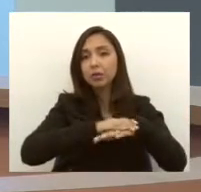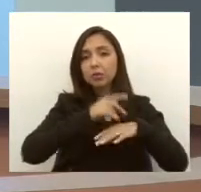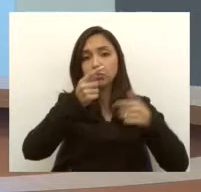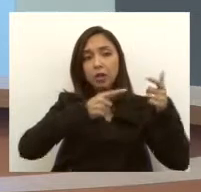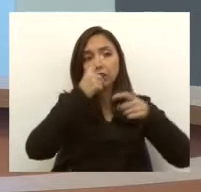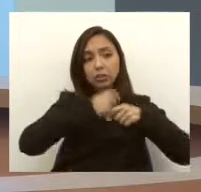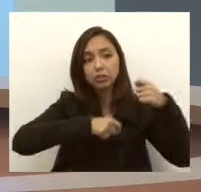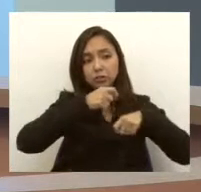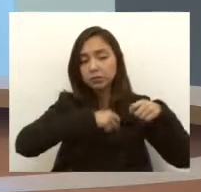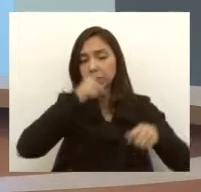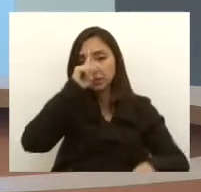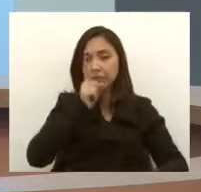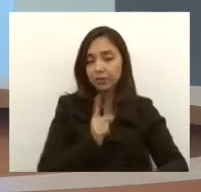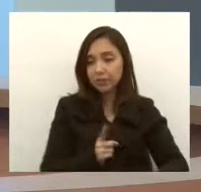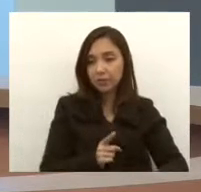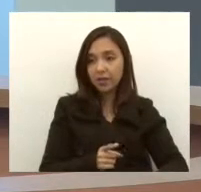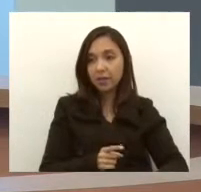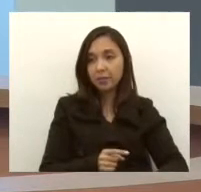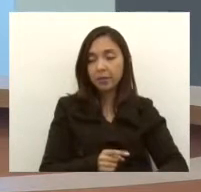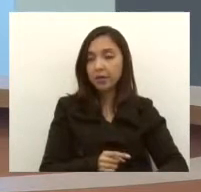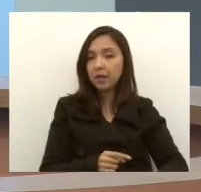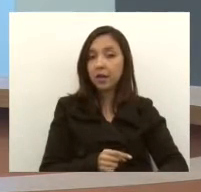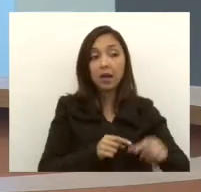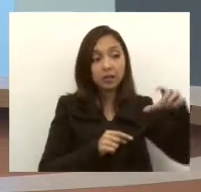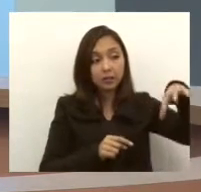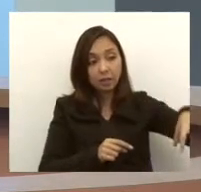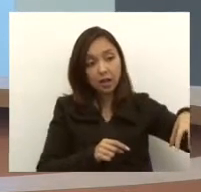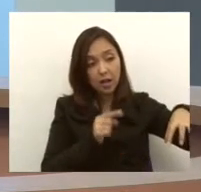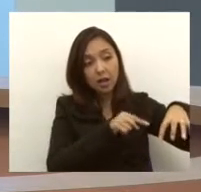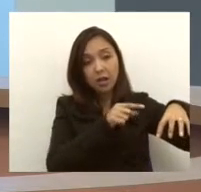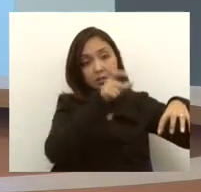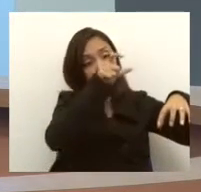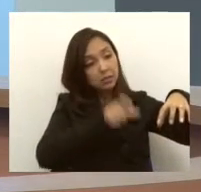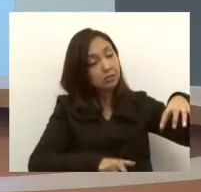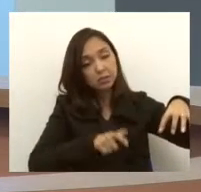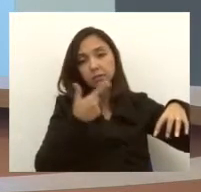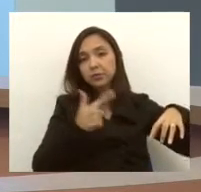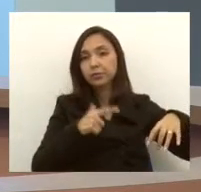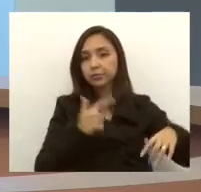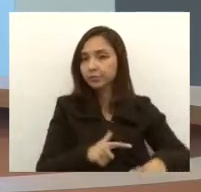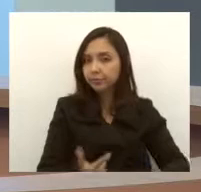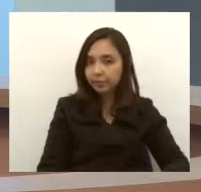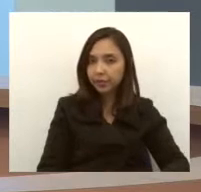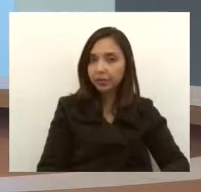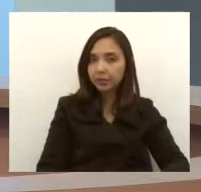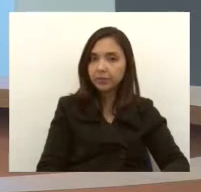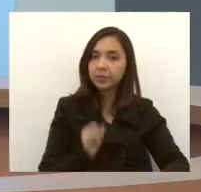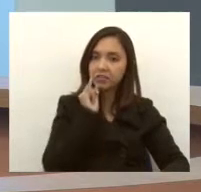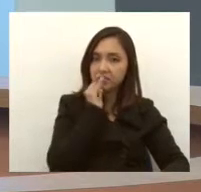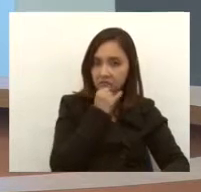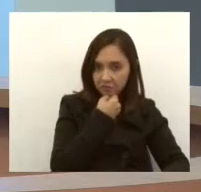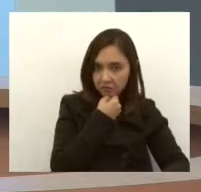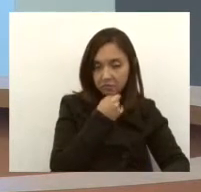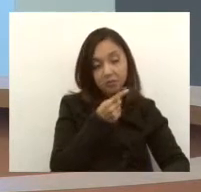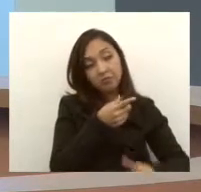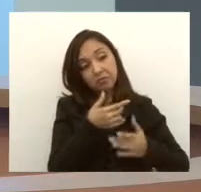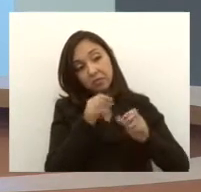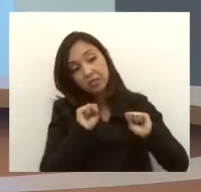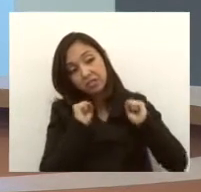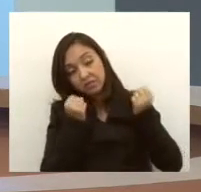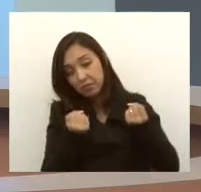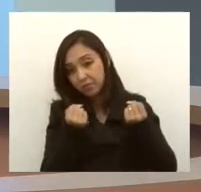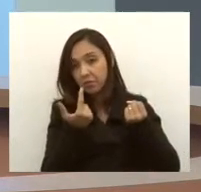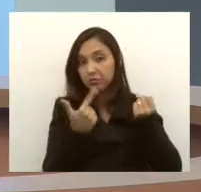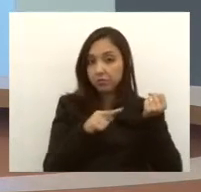tema. Não existe uma área da cidade que é modelo, infelizmente. Se estão fazendo esforços ou não em